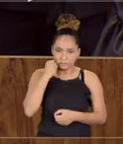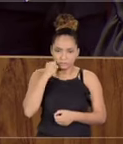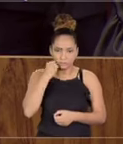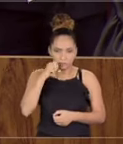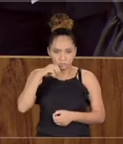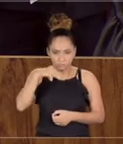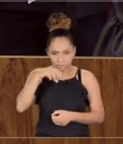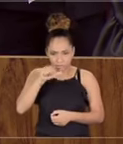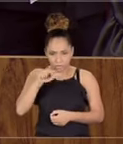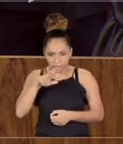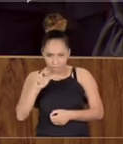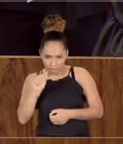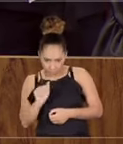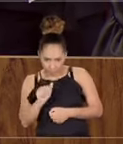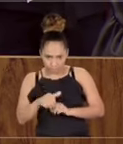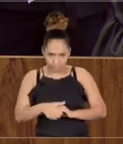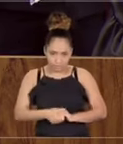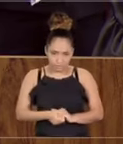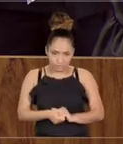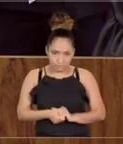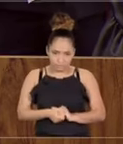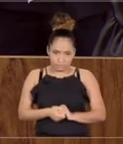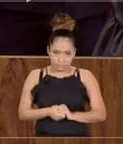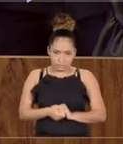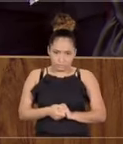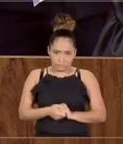Cristina Gabrilli e ainda